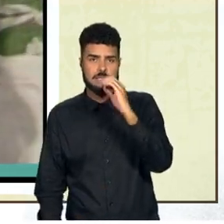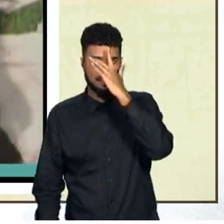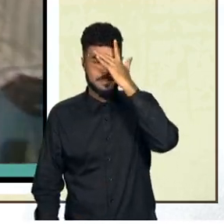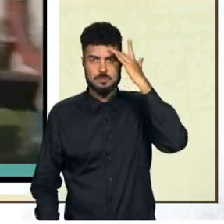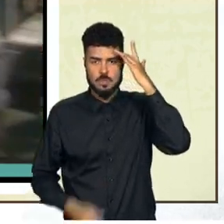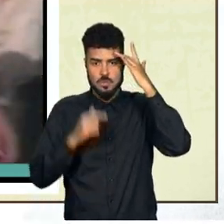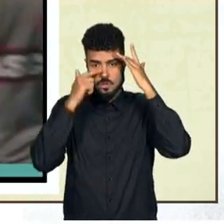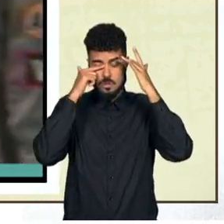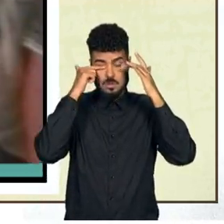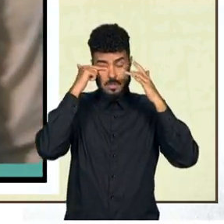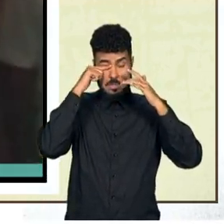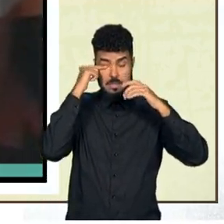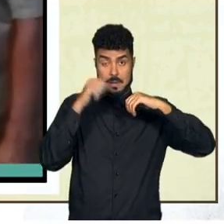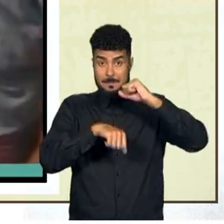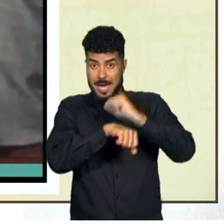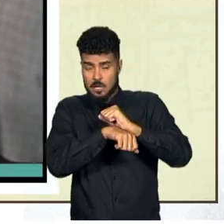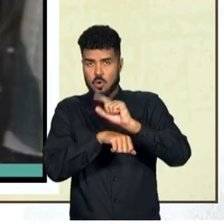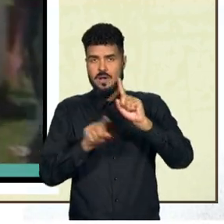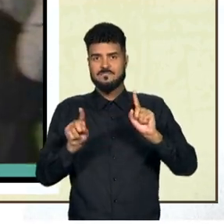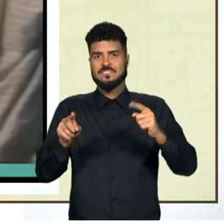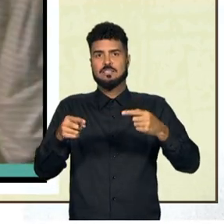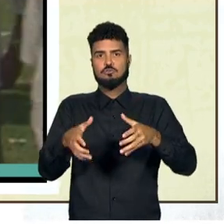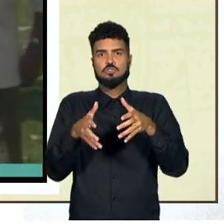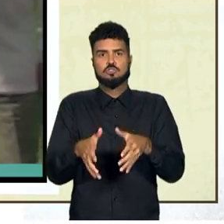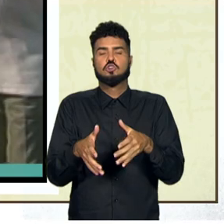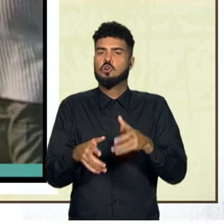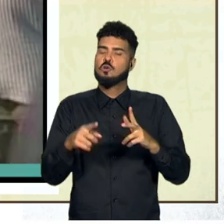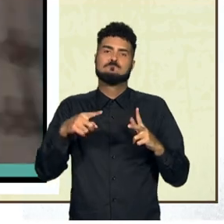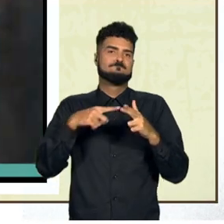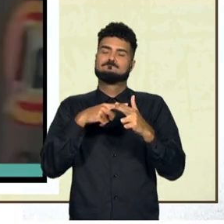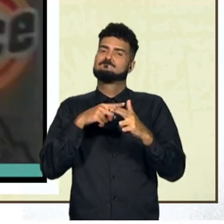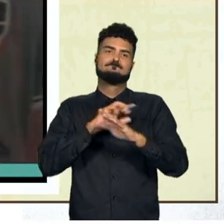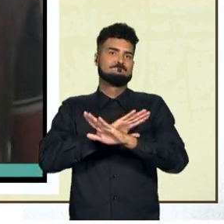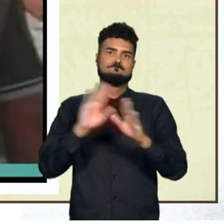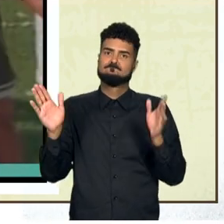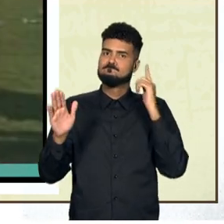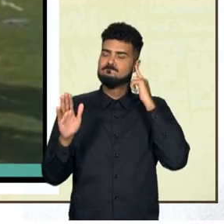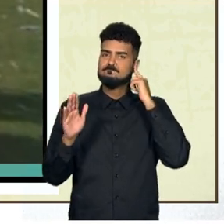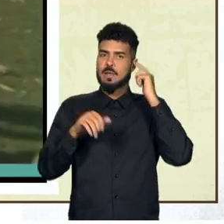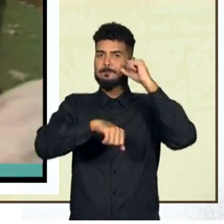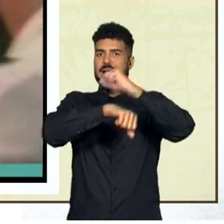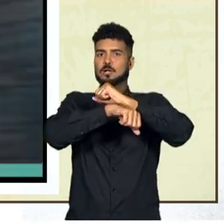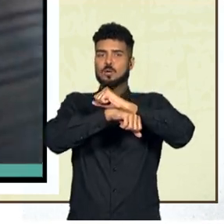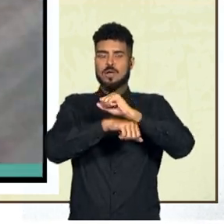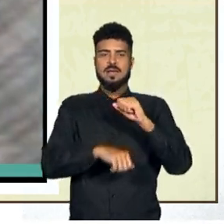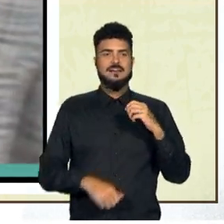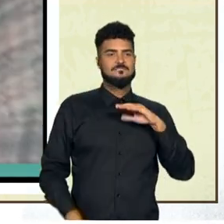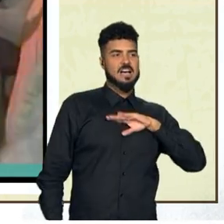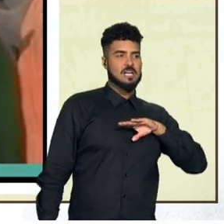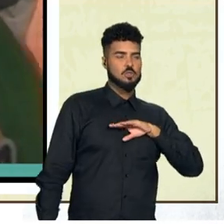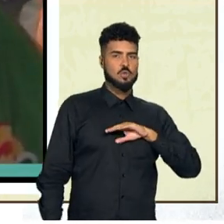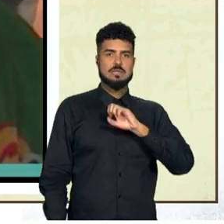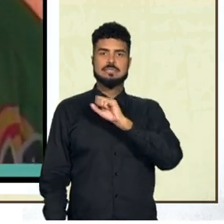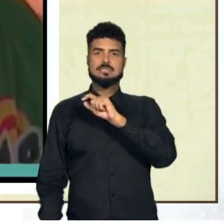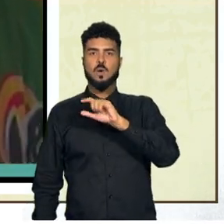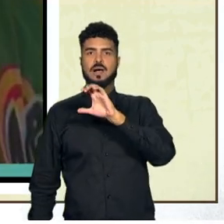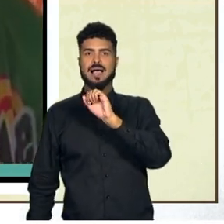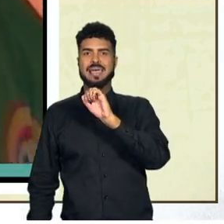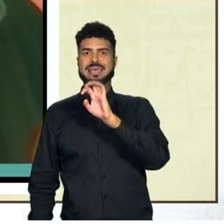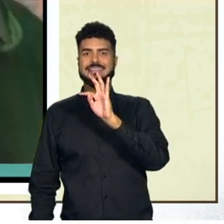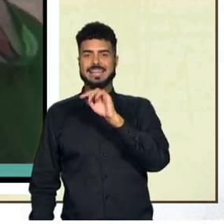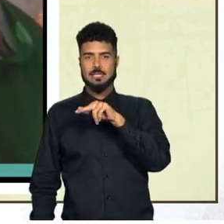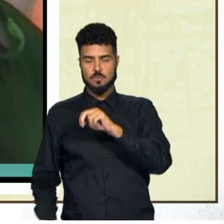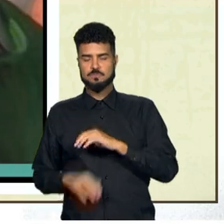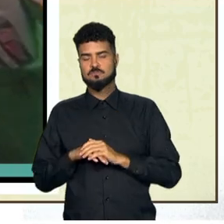feridos, interrompendo em definitivo a partida entre Vasco da Gama e São Caetano. Depois da confusão,